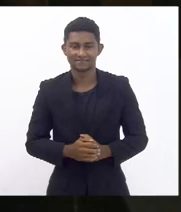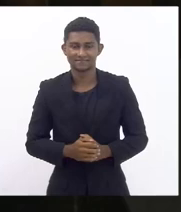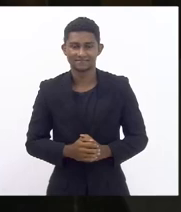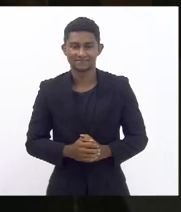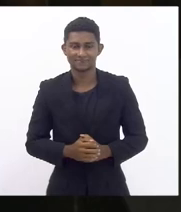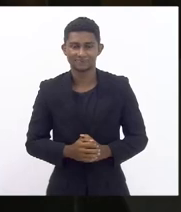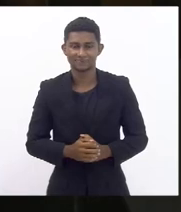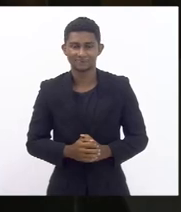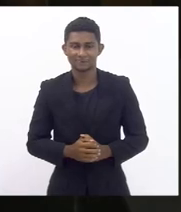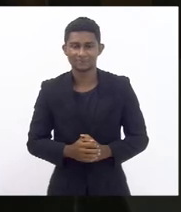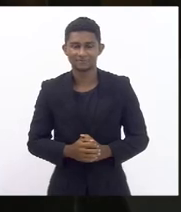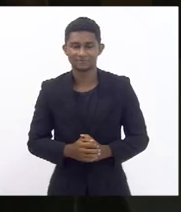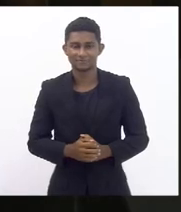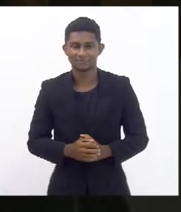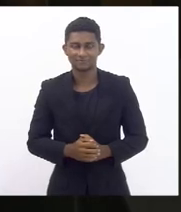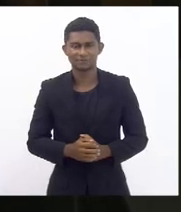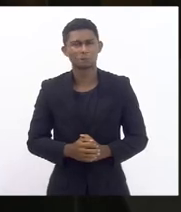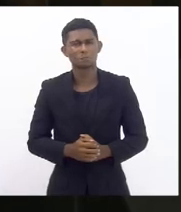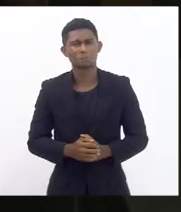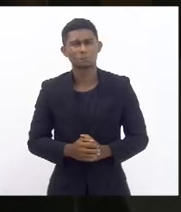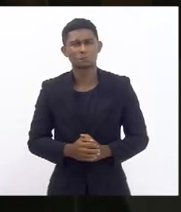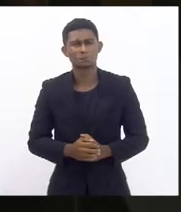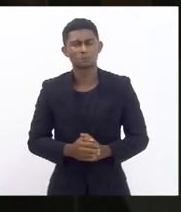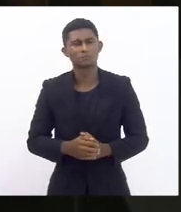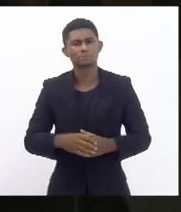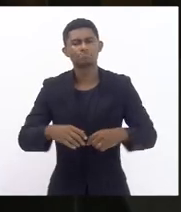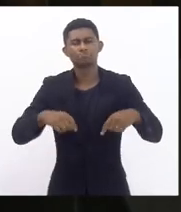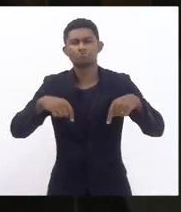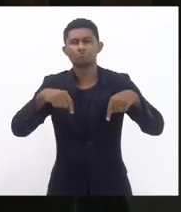Eu ouvia o transcorrer